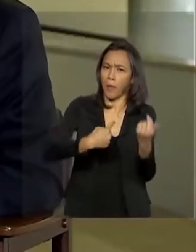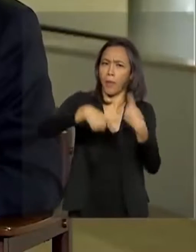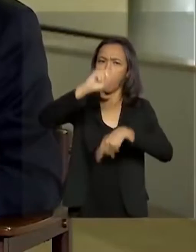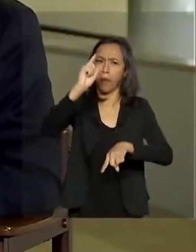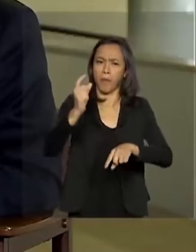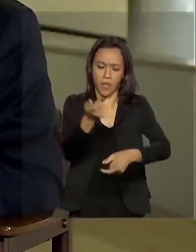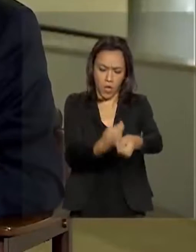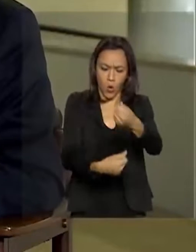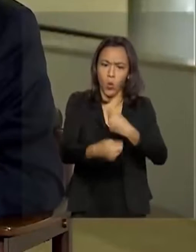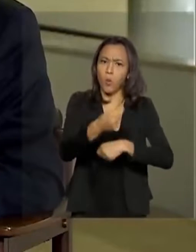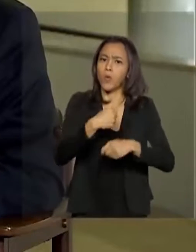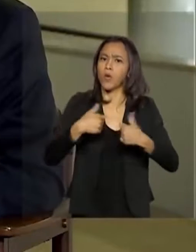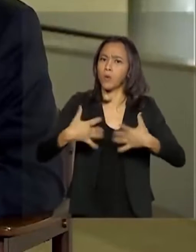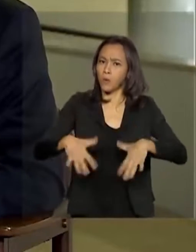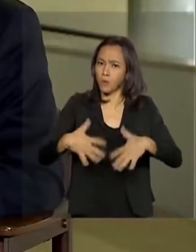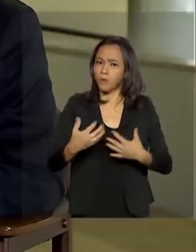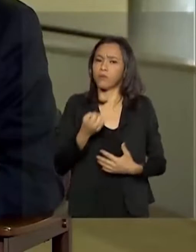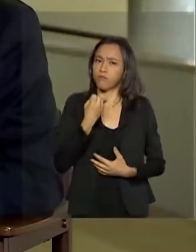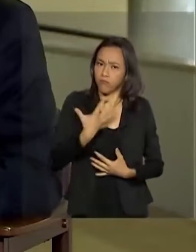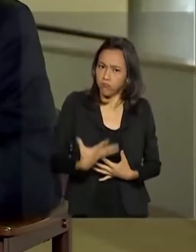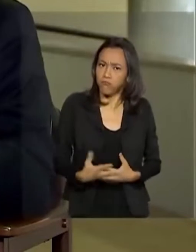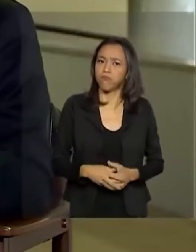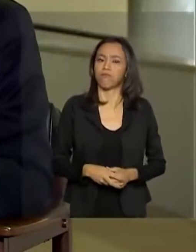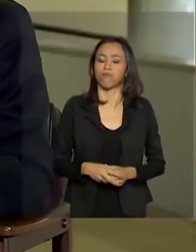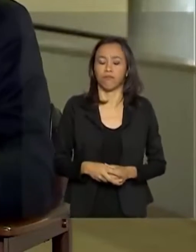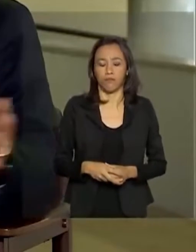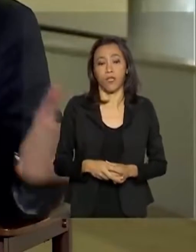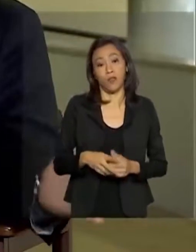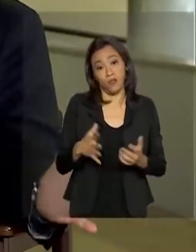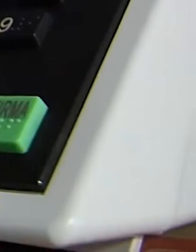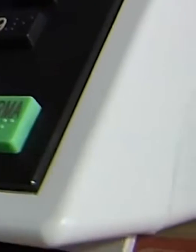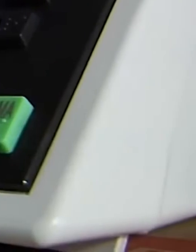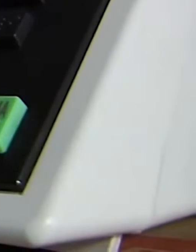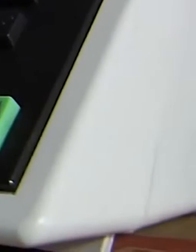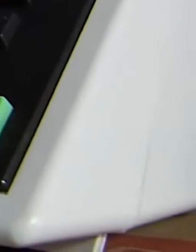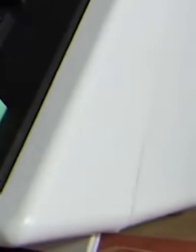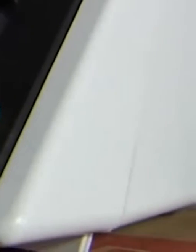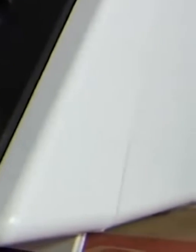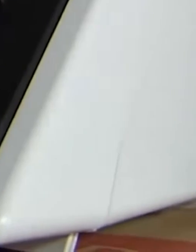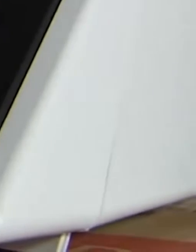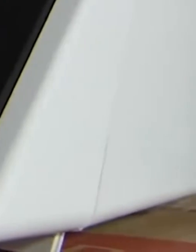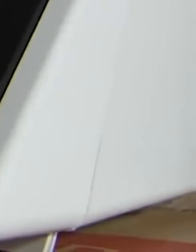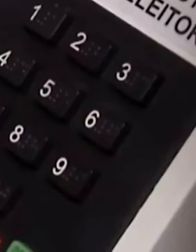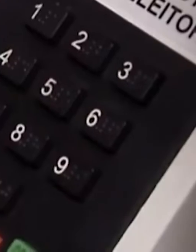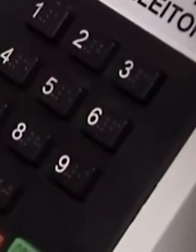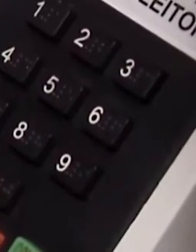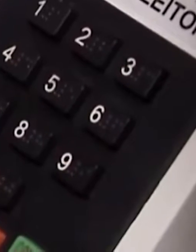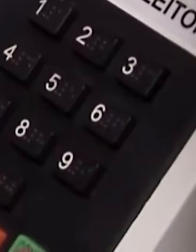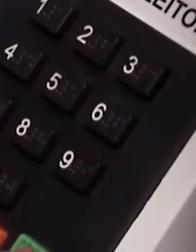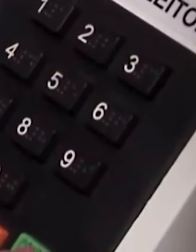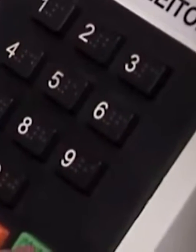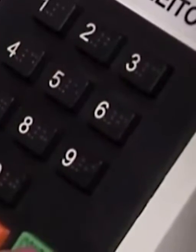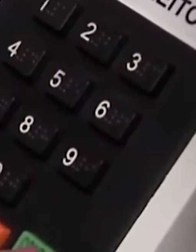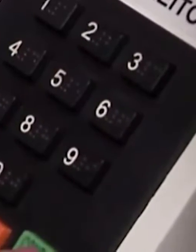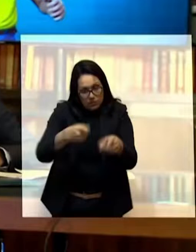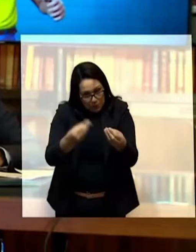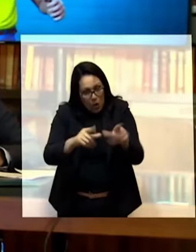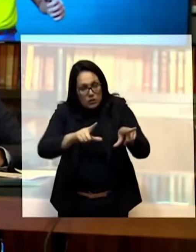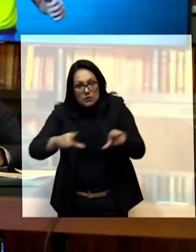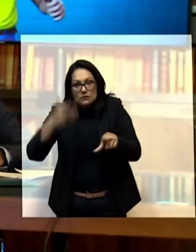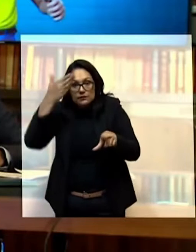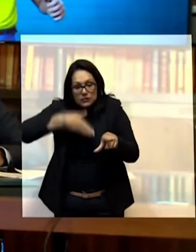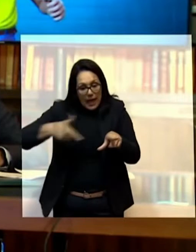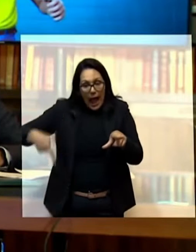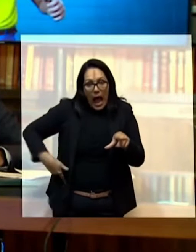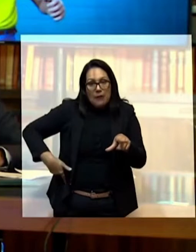Heleno atuam desde 2019 na ofensiva de Jair Bolsonaro contra a urna eletrônica. A ação dos militares culminou na